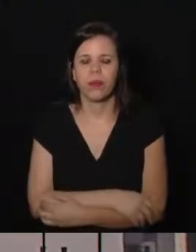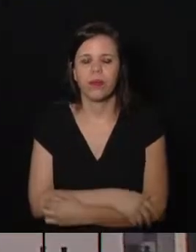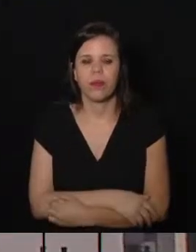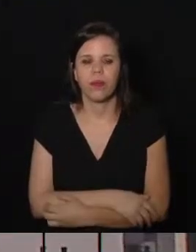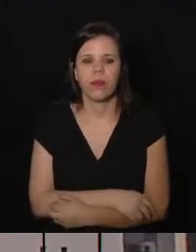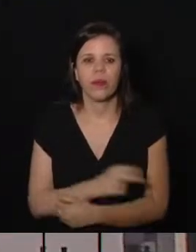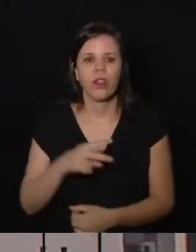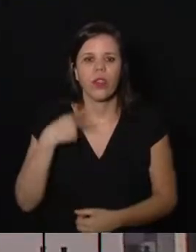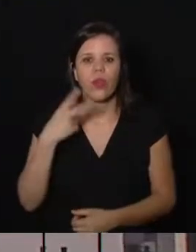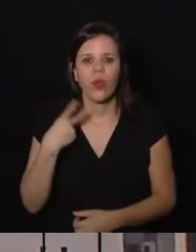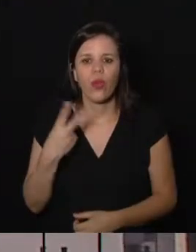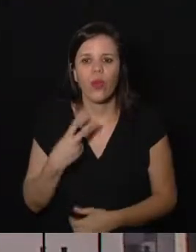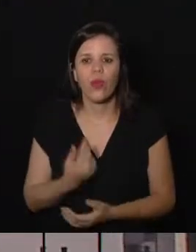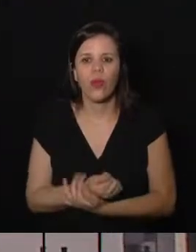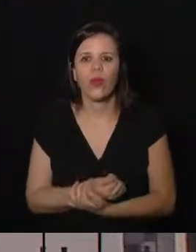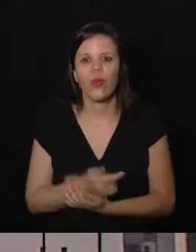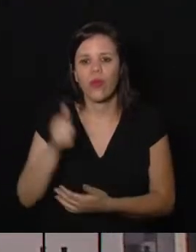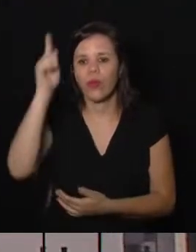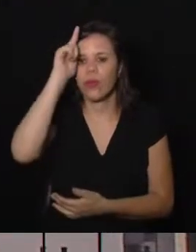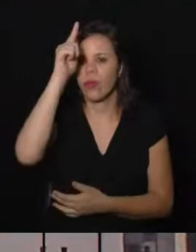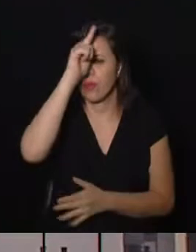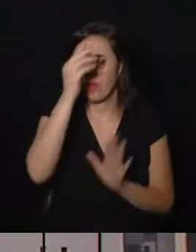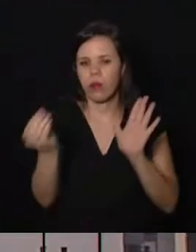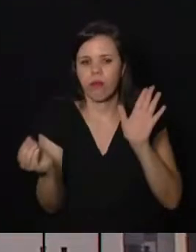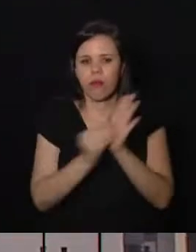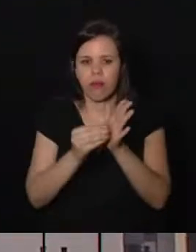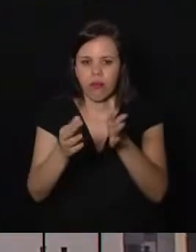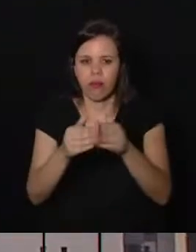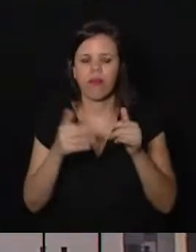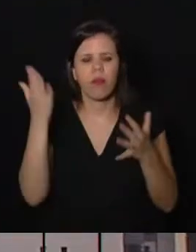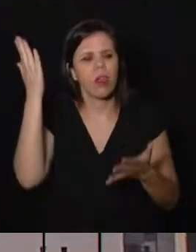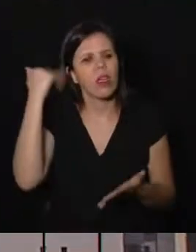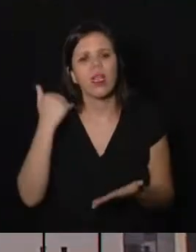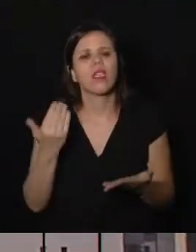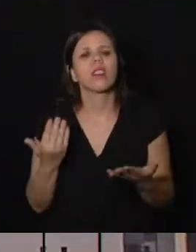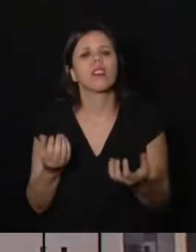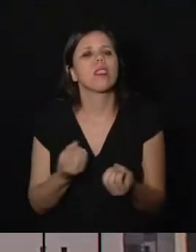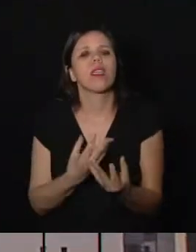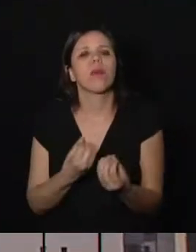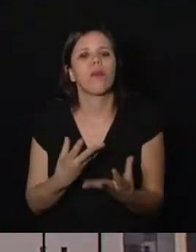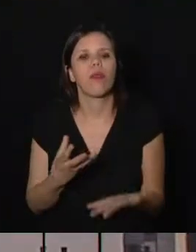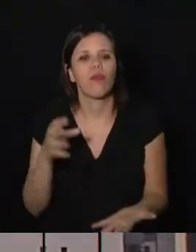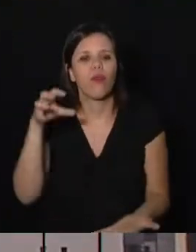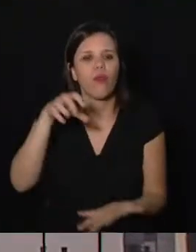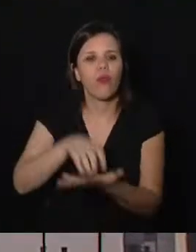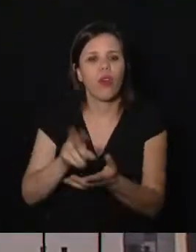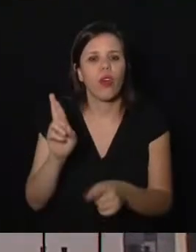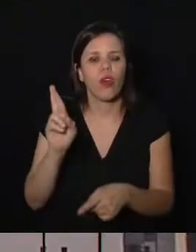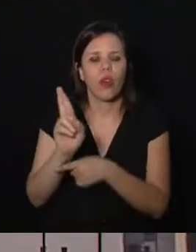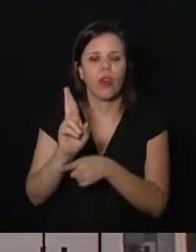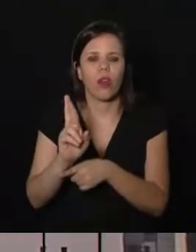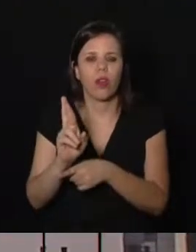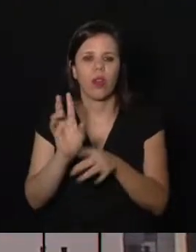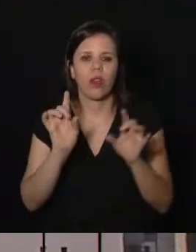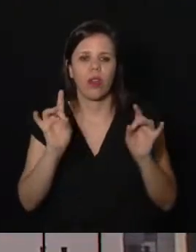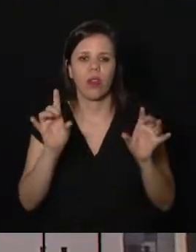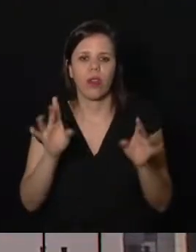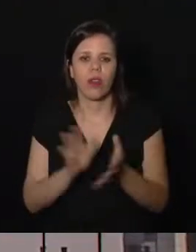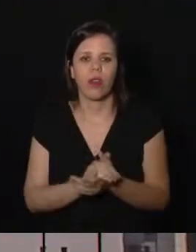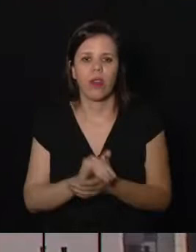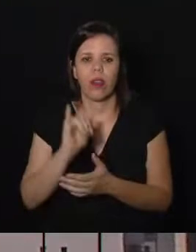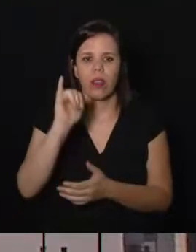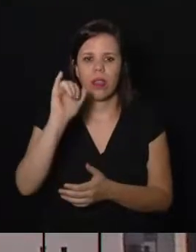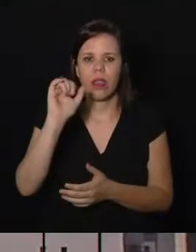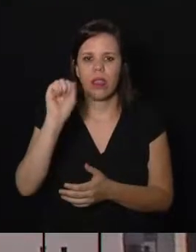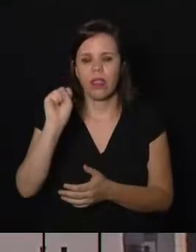O vereador Gustavo Peta protocolou o requerimento pedindo informações sobre o Centro de Referência Especializado em